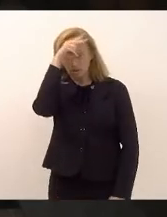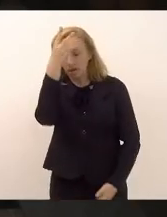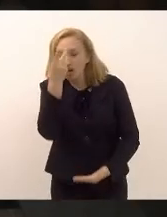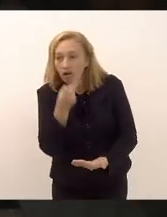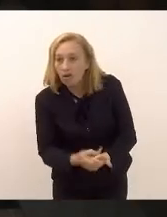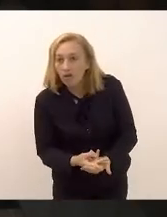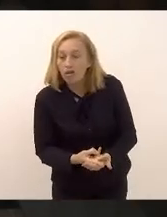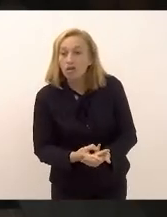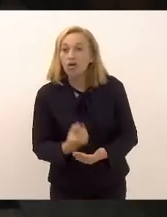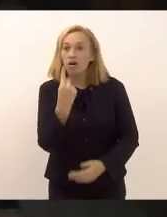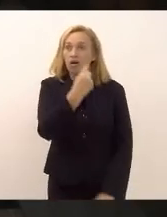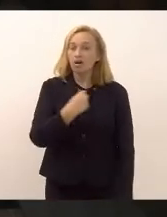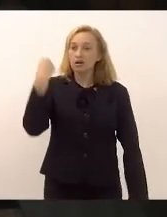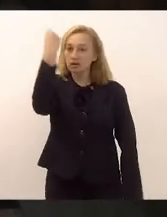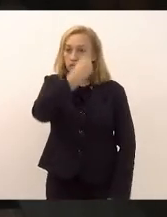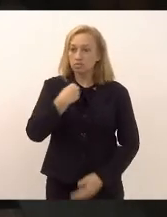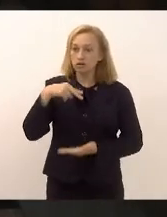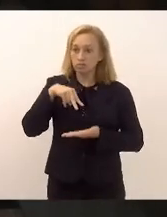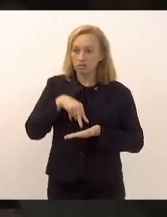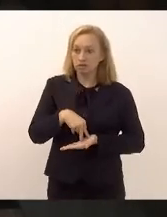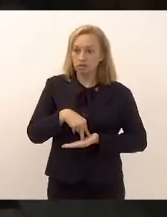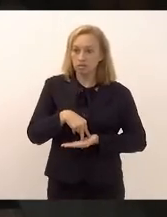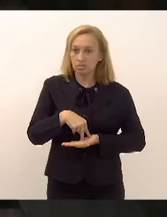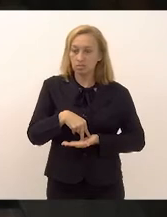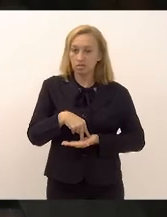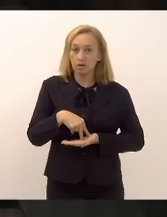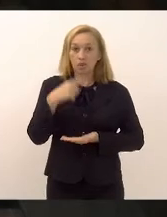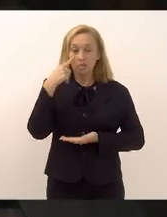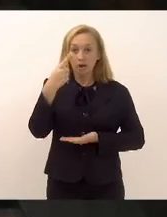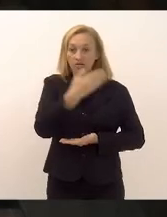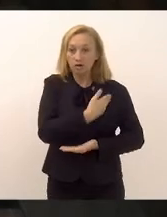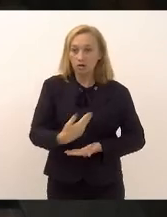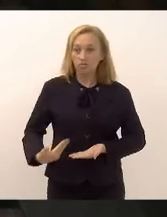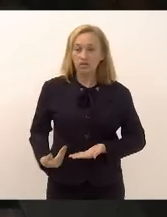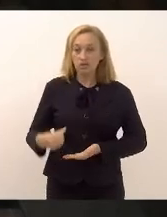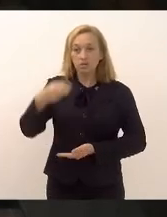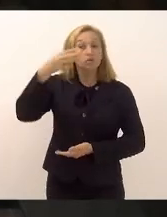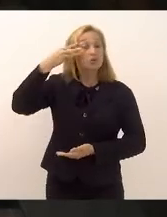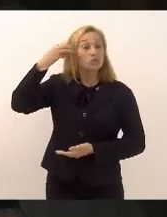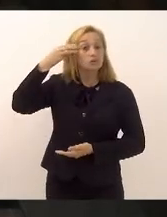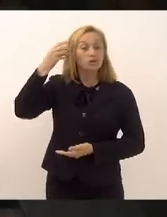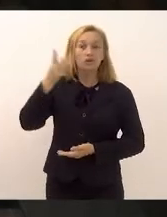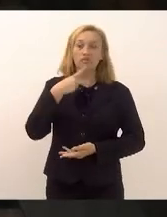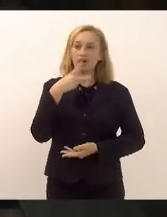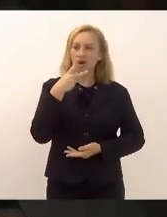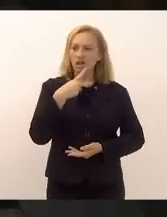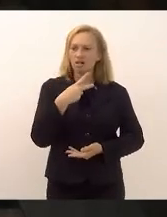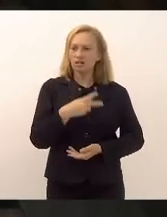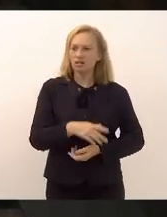colocados horas e horas em pé para assistir o governador Wilson Witzel fazer seus discursos.